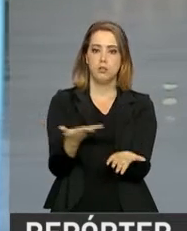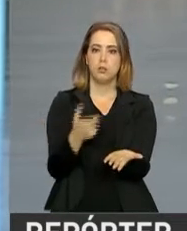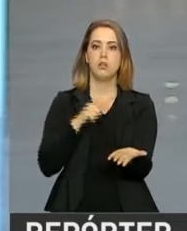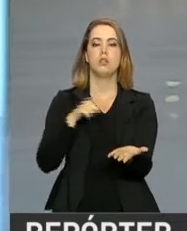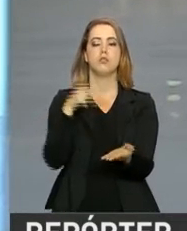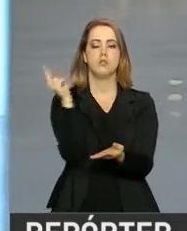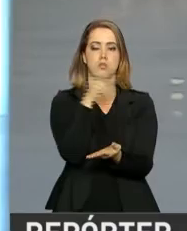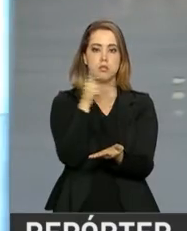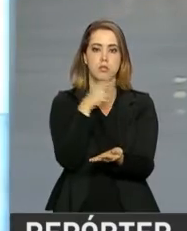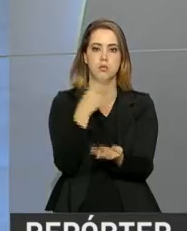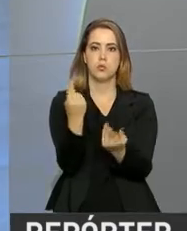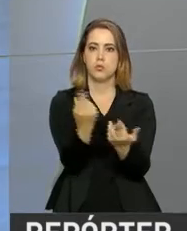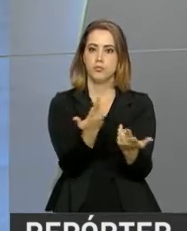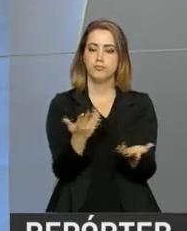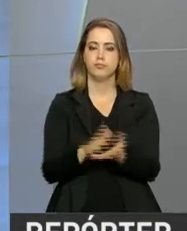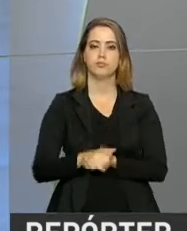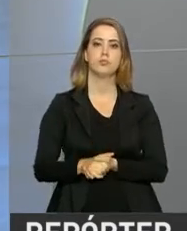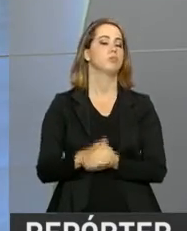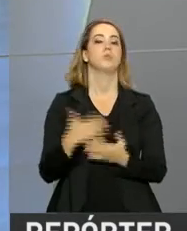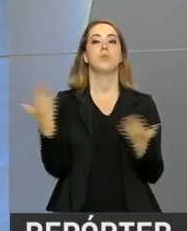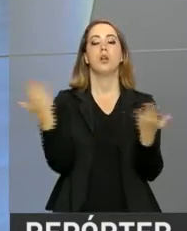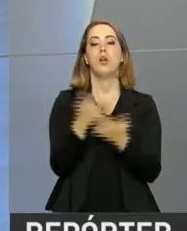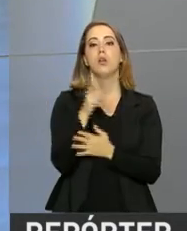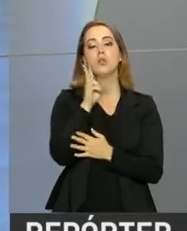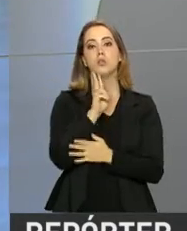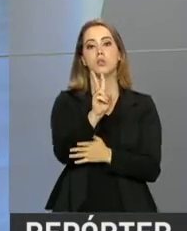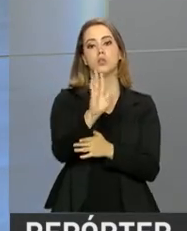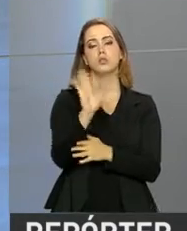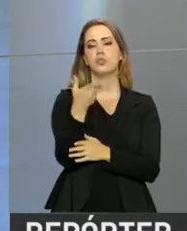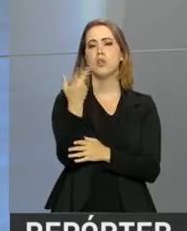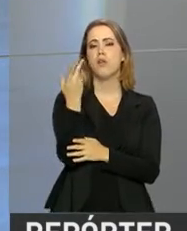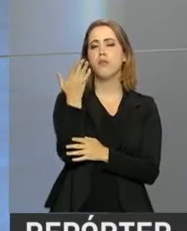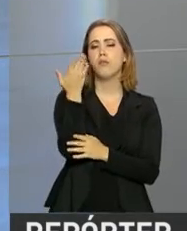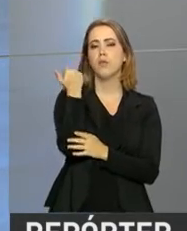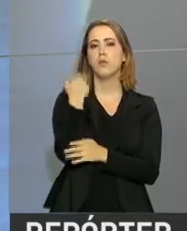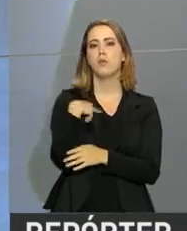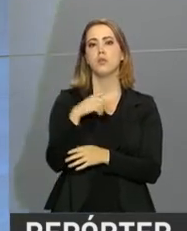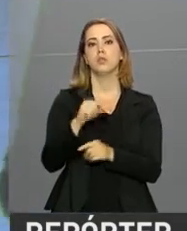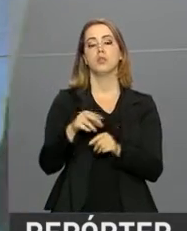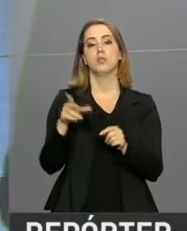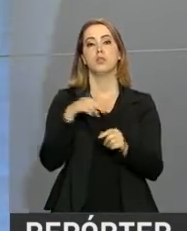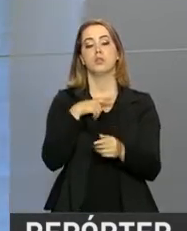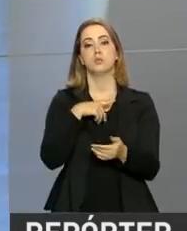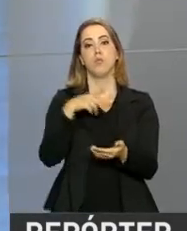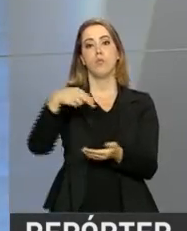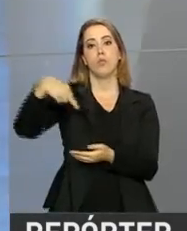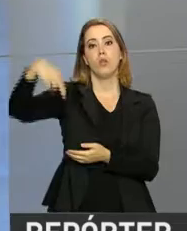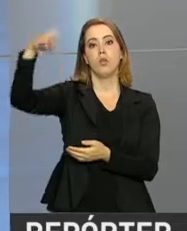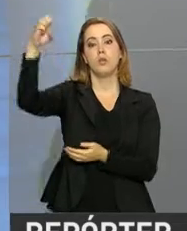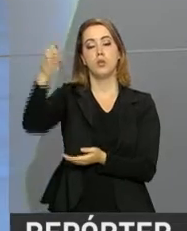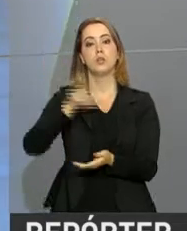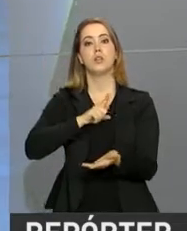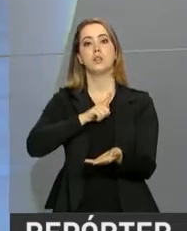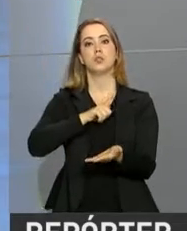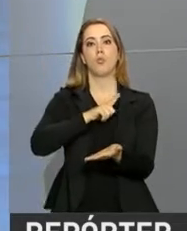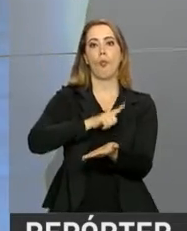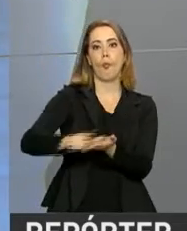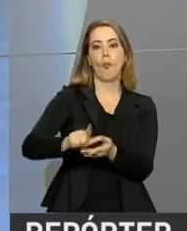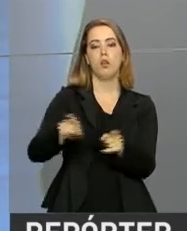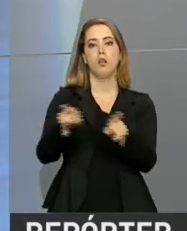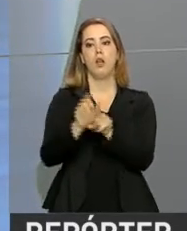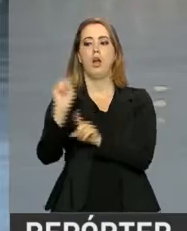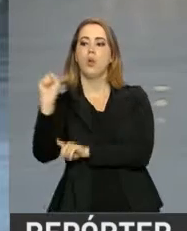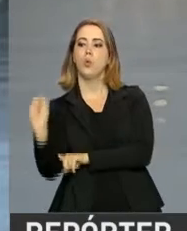emergência agora paulo a situação que a gente já viu né seca no nordeste problemas com chuva no sul é